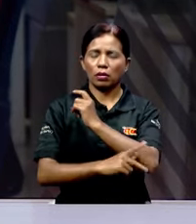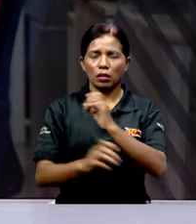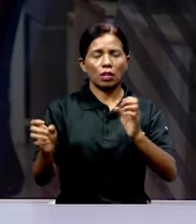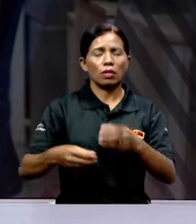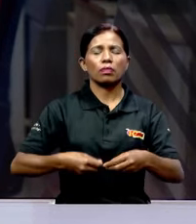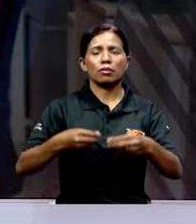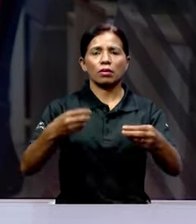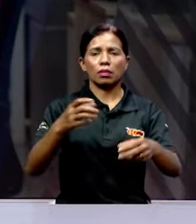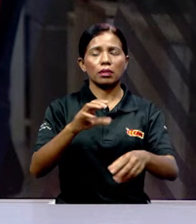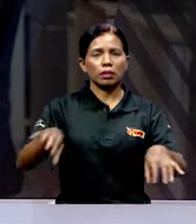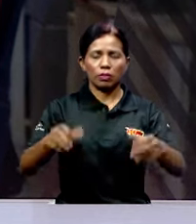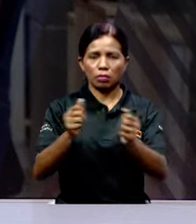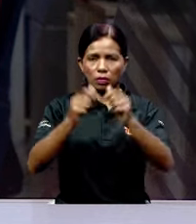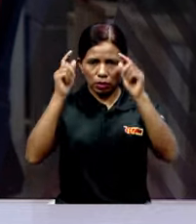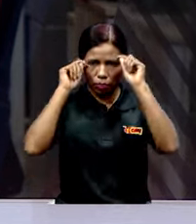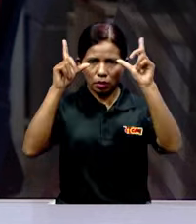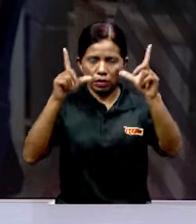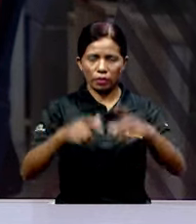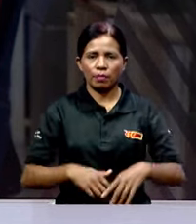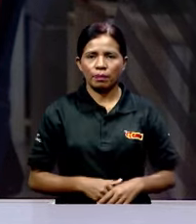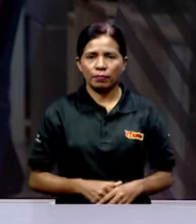com Timor-Leste.